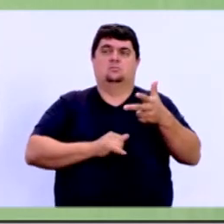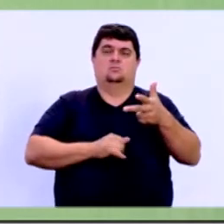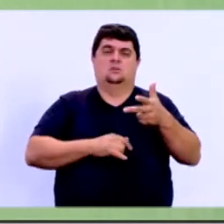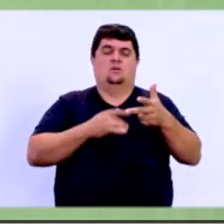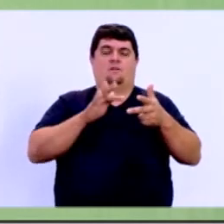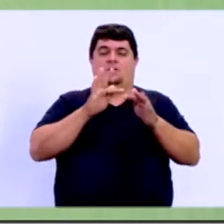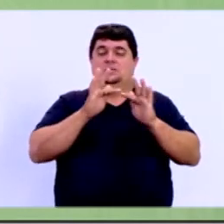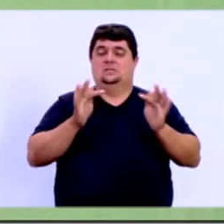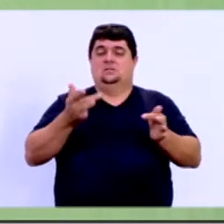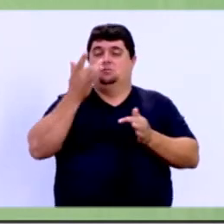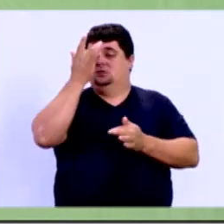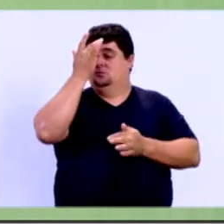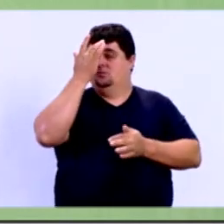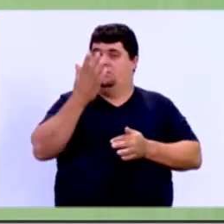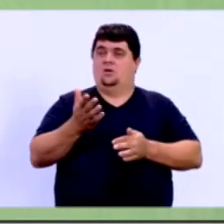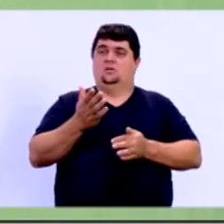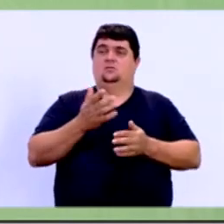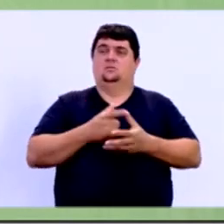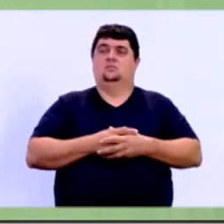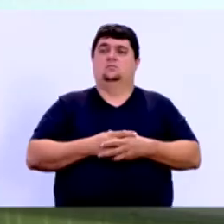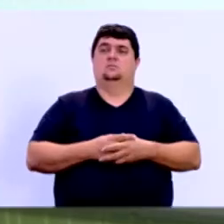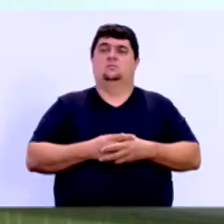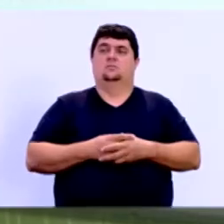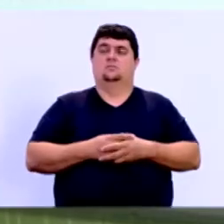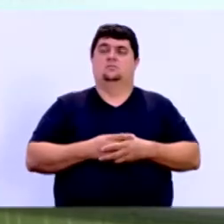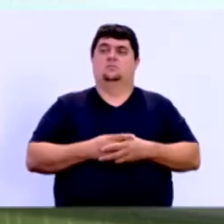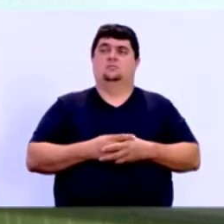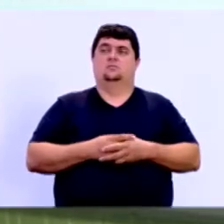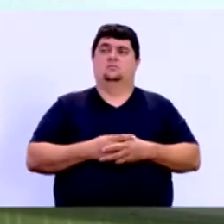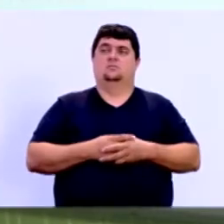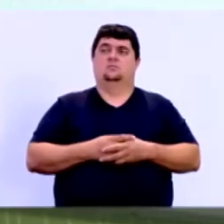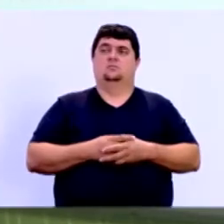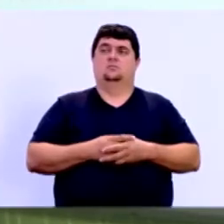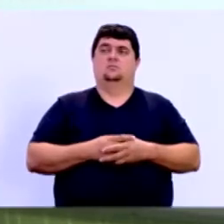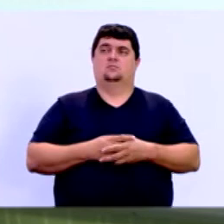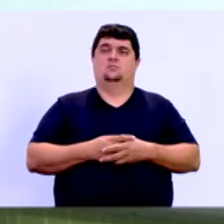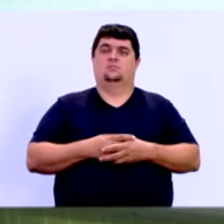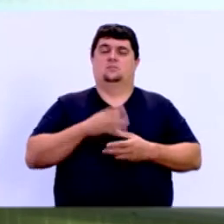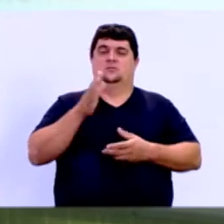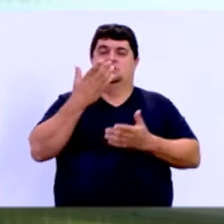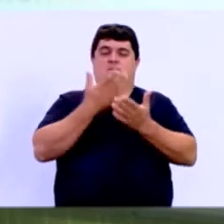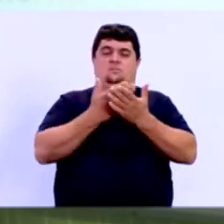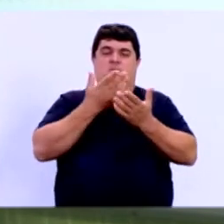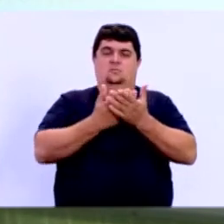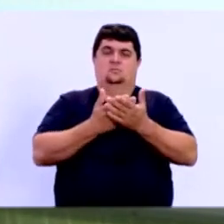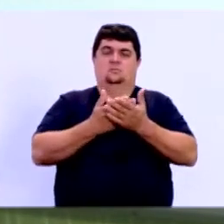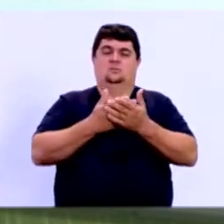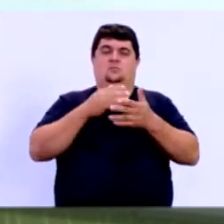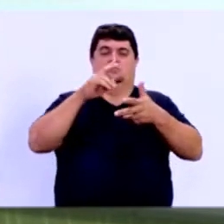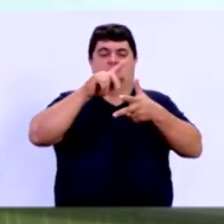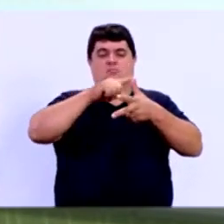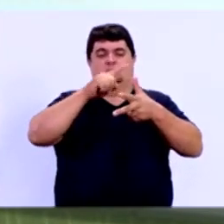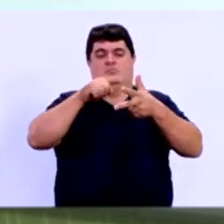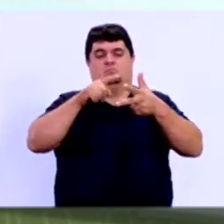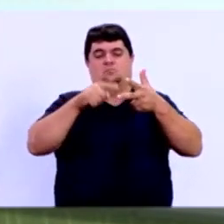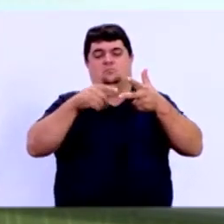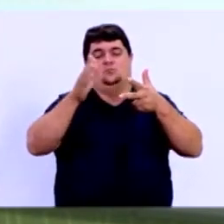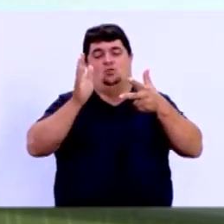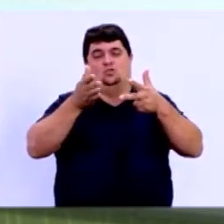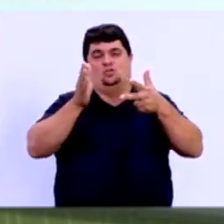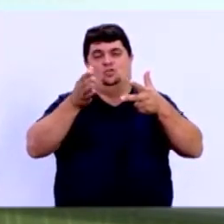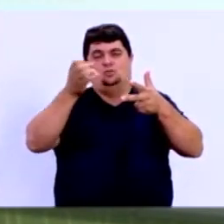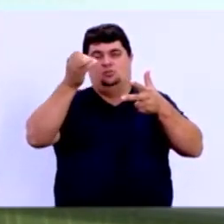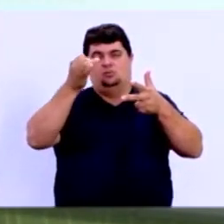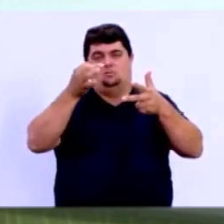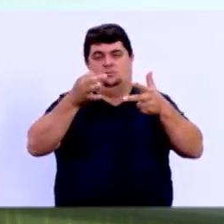muito simples mesmo, né? Depois que nós estudamos acerca dos níveis, que nós falamos acerca da elaboração